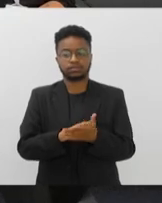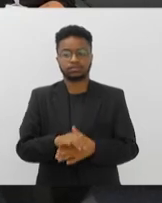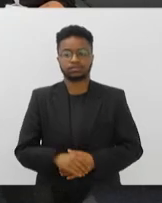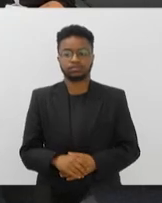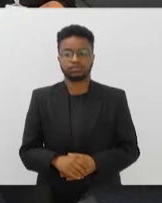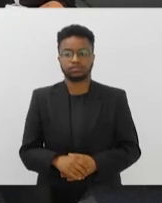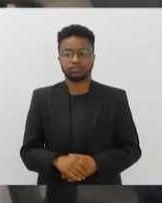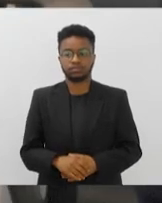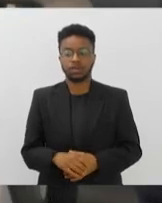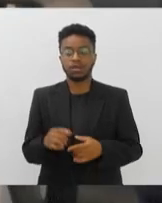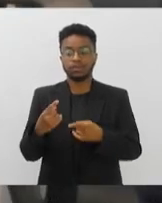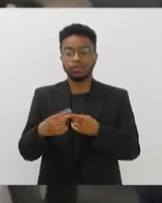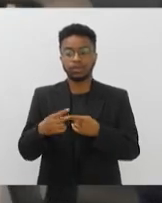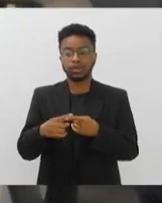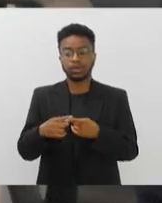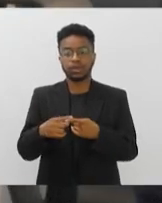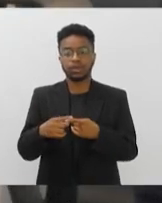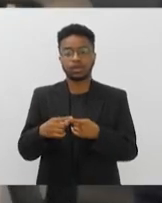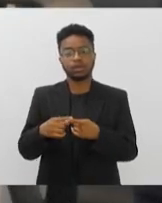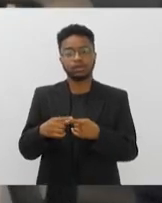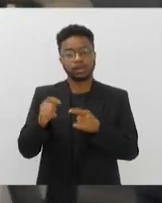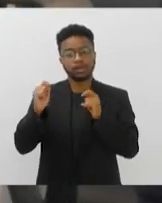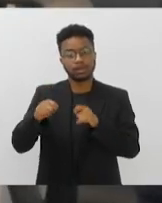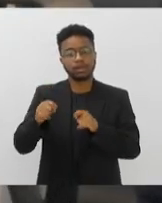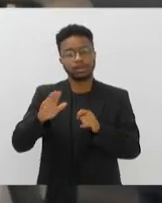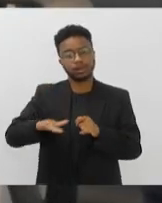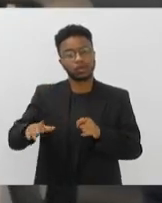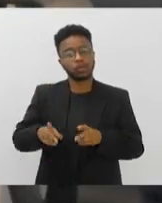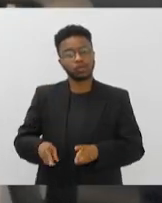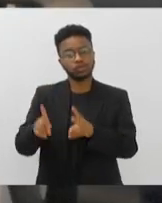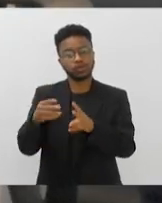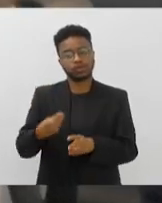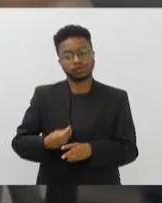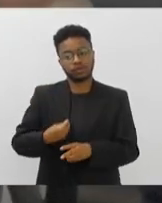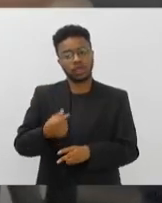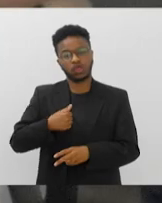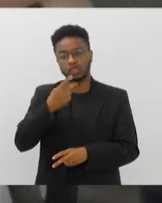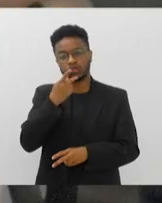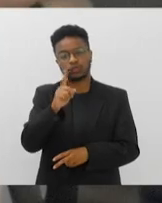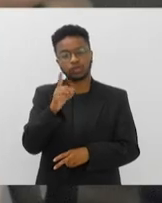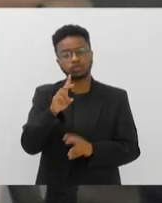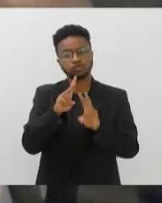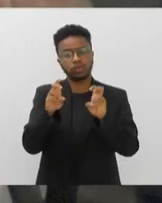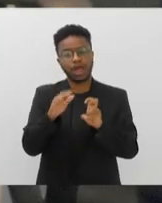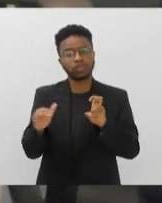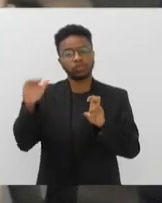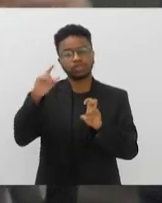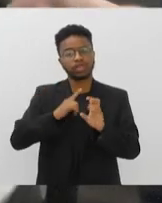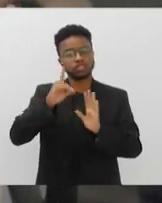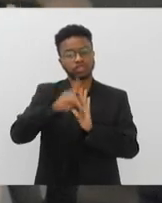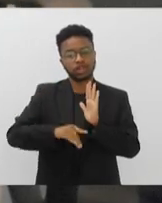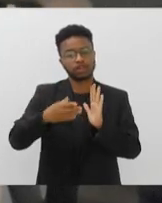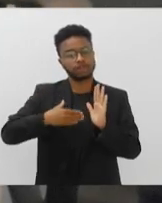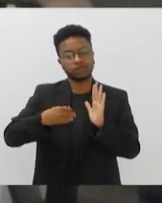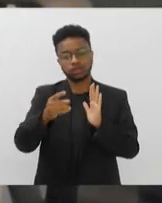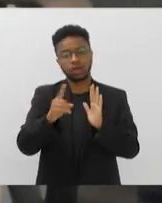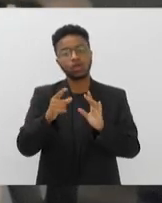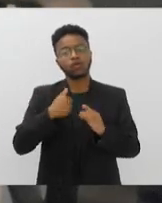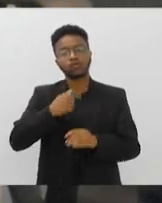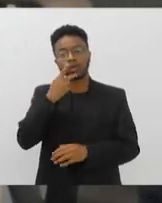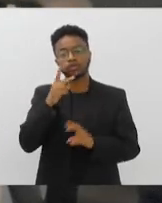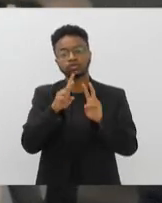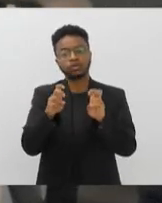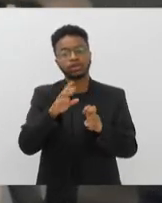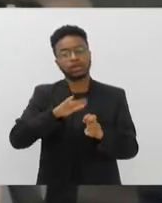titularidade do ministério público para que essa criança possa seguir a vida né não estamos falando dos adultos que têm direito a a a filhos estamos falando das crianças que TM direito à família